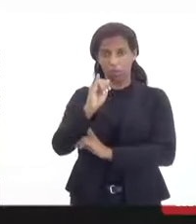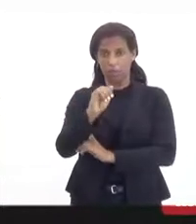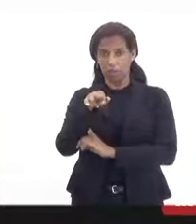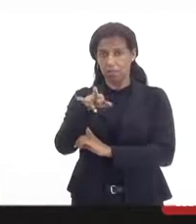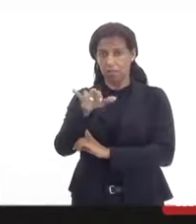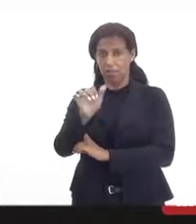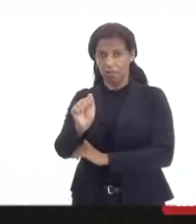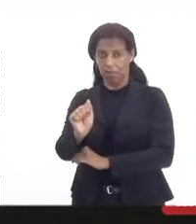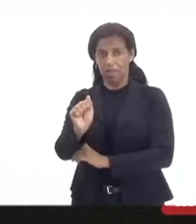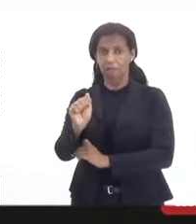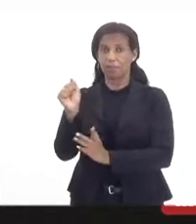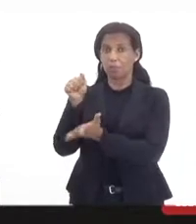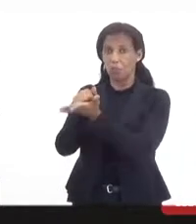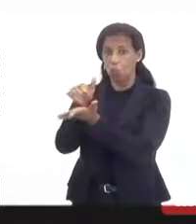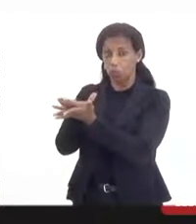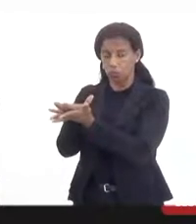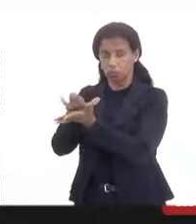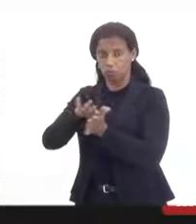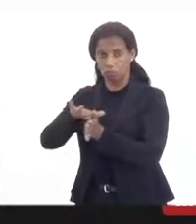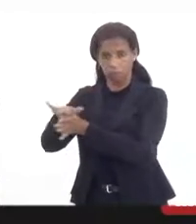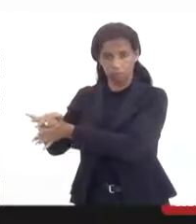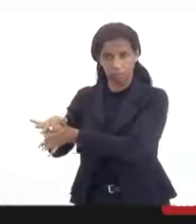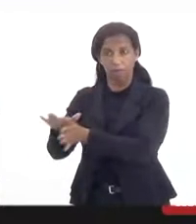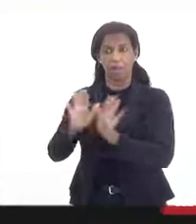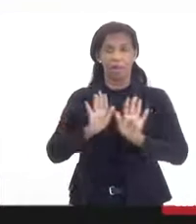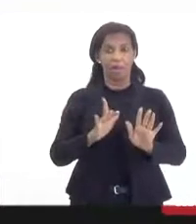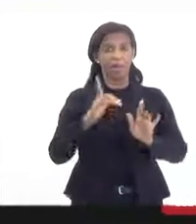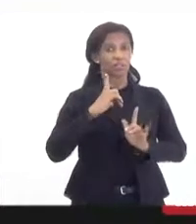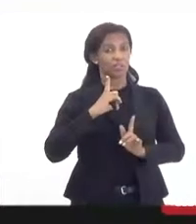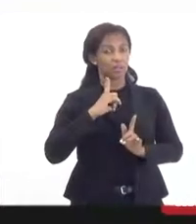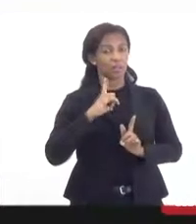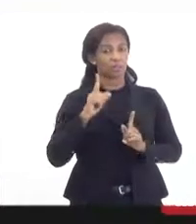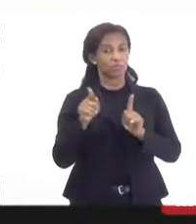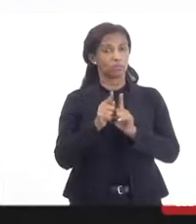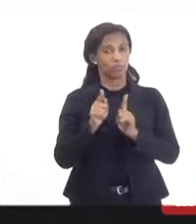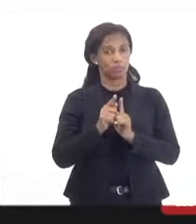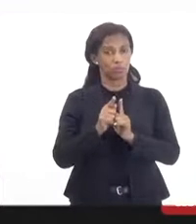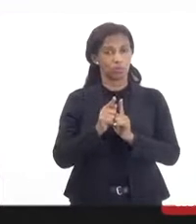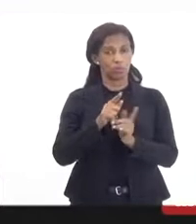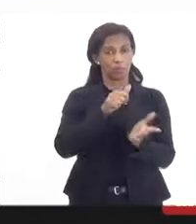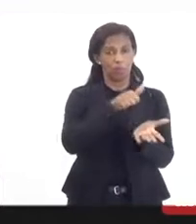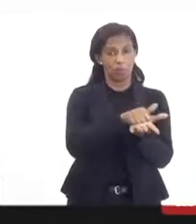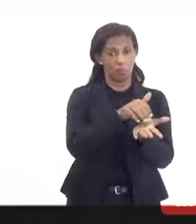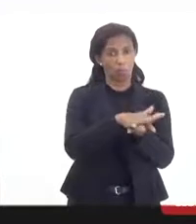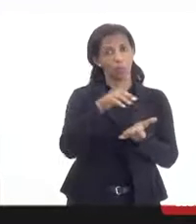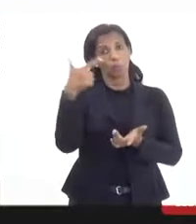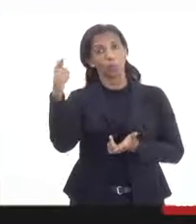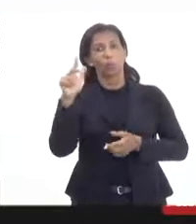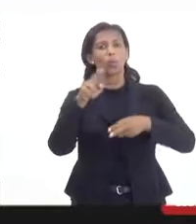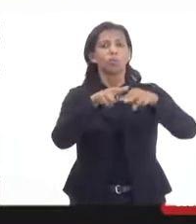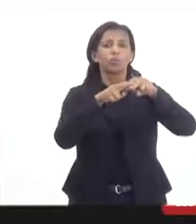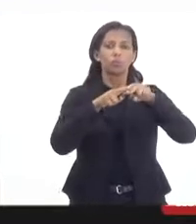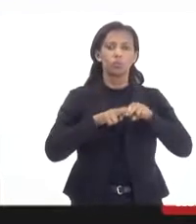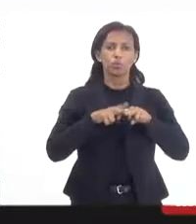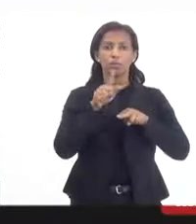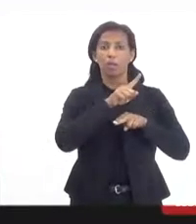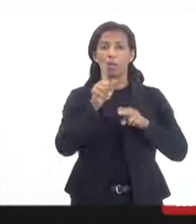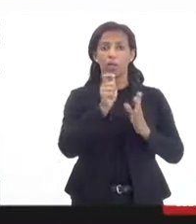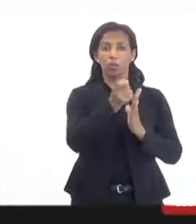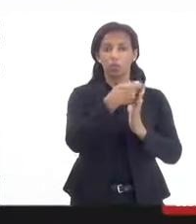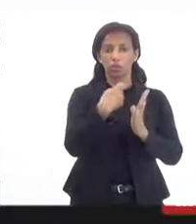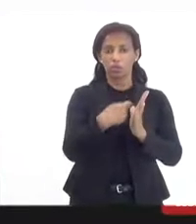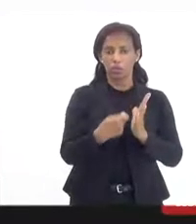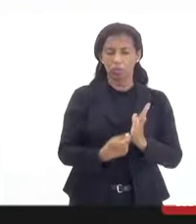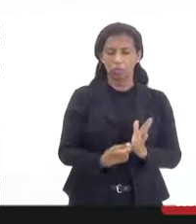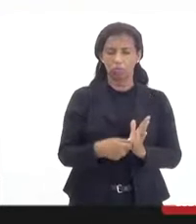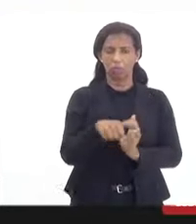Tá? Porém, nós temos autos de infração, por alguns motivos, não são inscritos em dívida